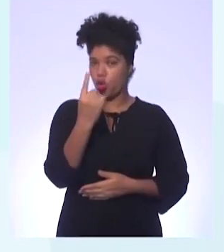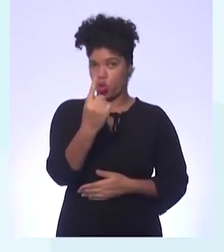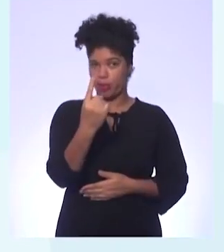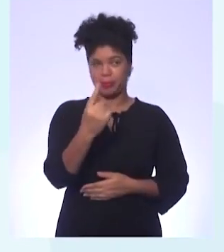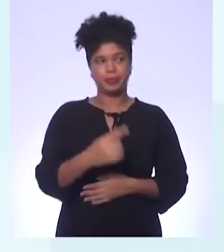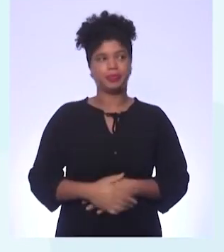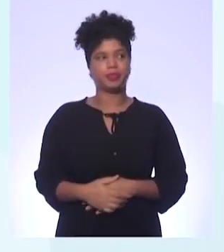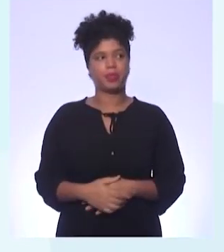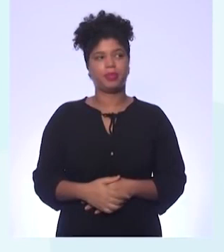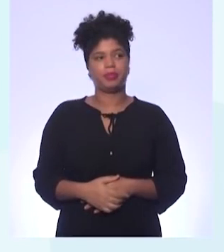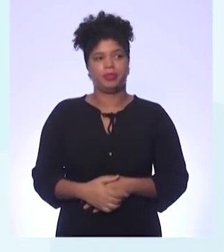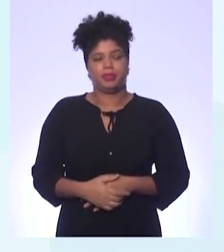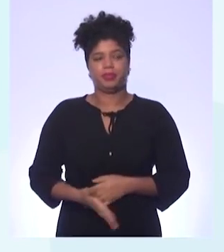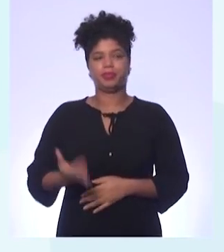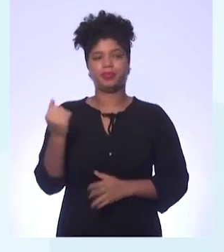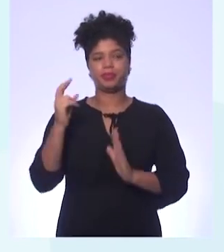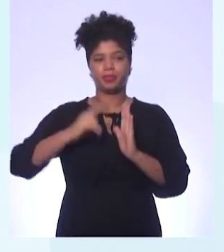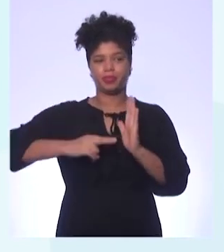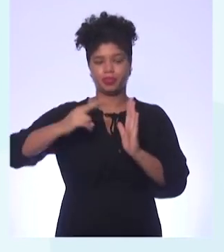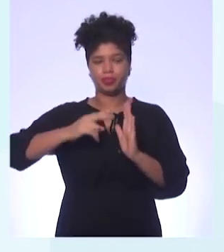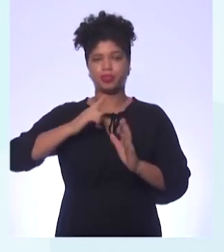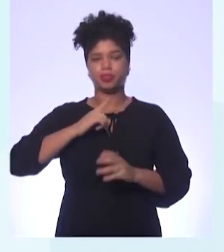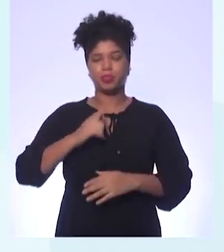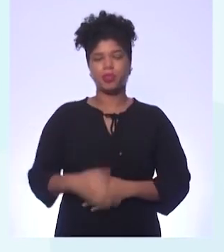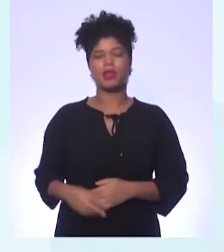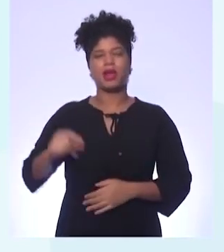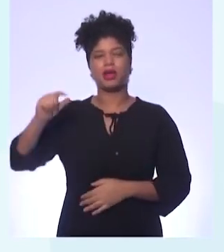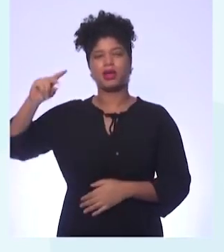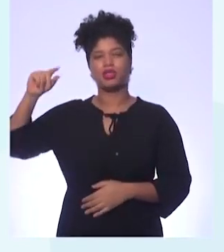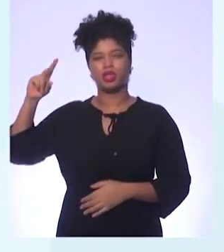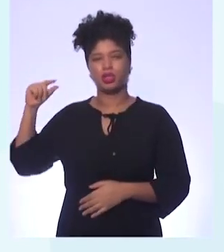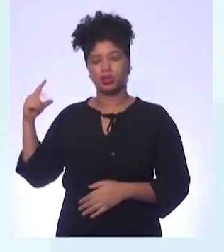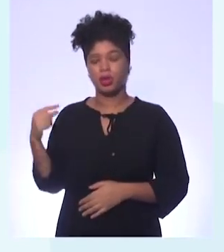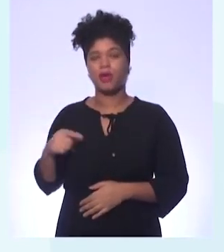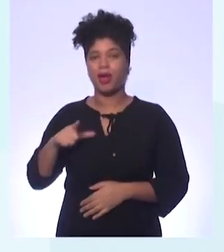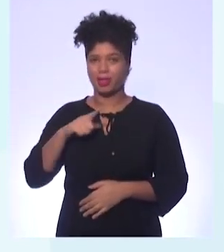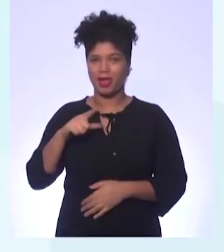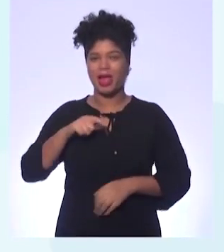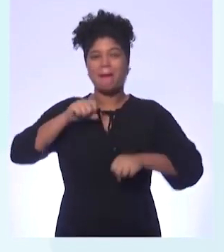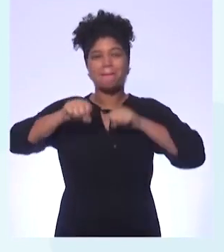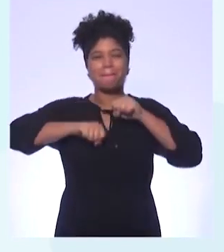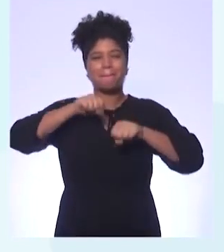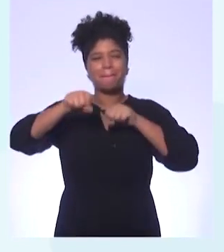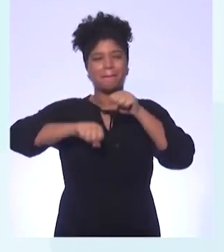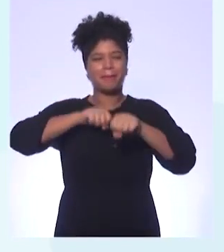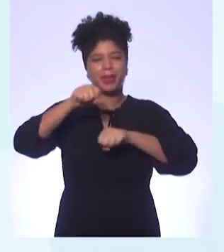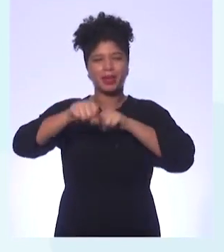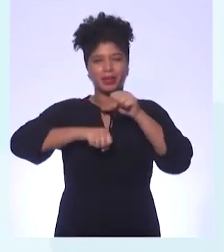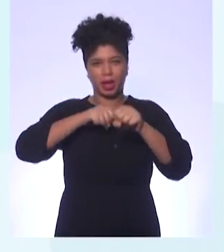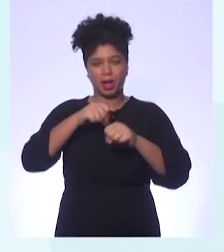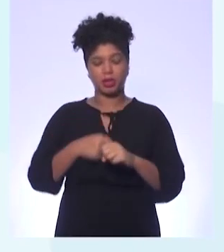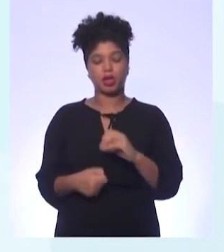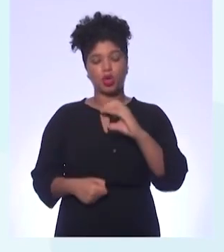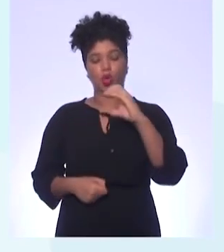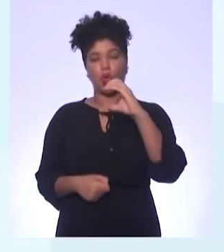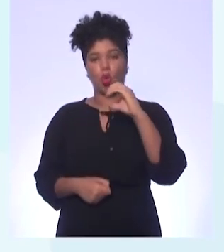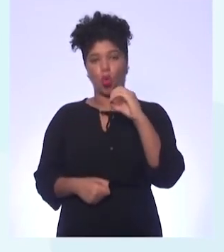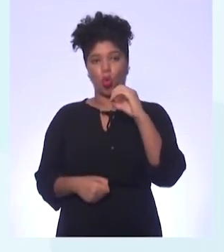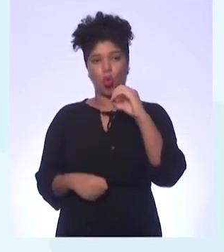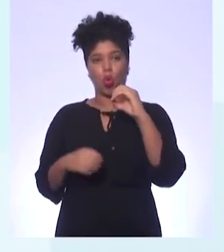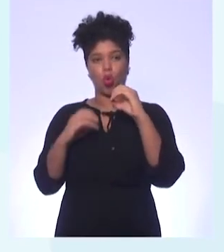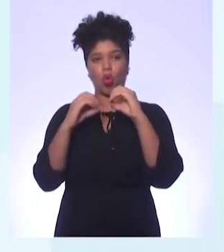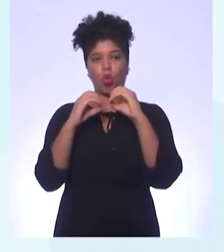parte 1? Vamos ler. No protótipo antigo de uma bicicleta, conforme a figura abaixo, a roda maior tem raio